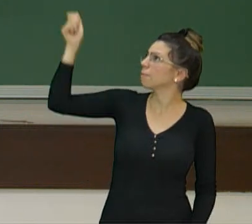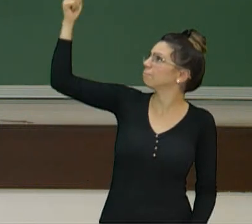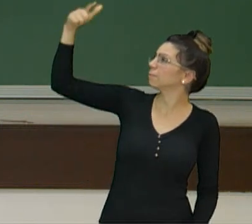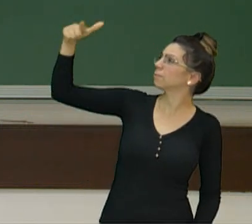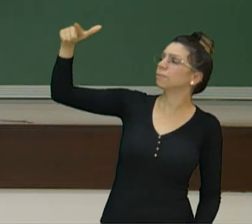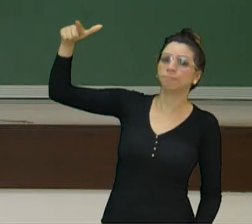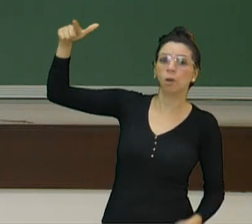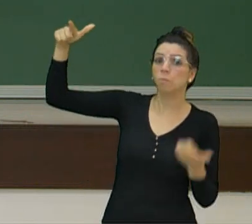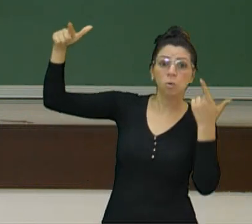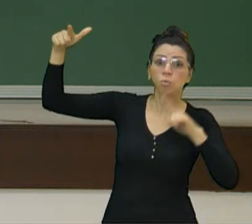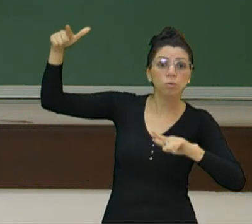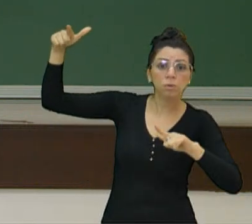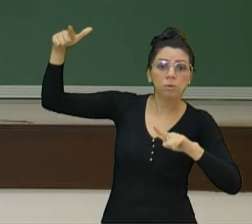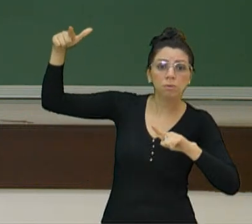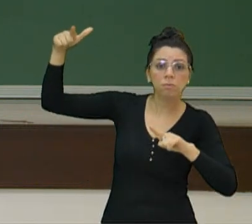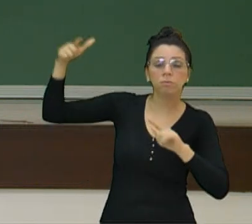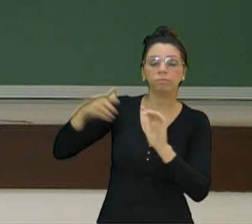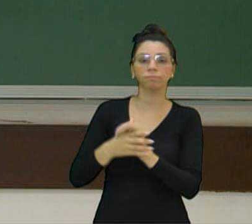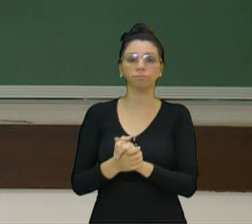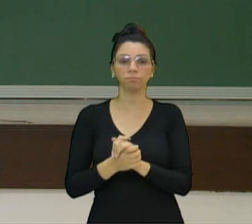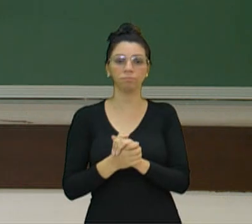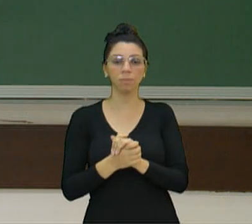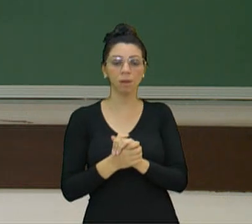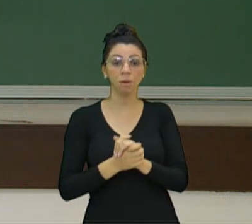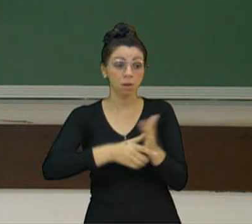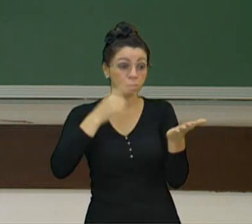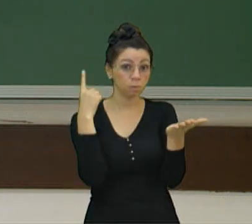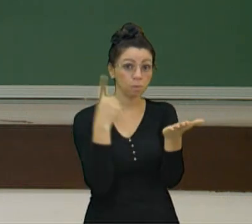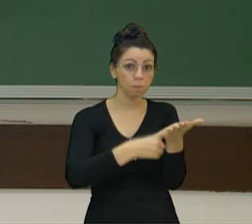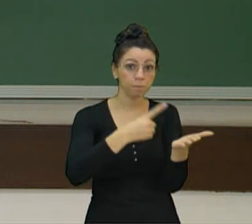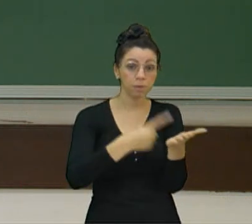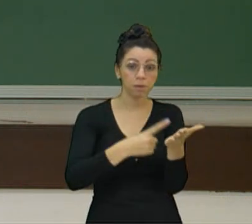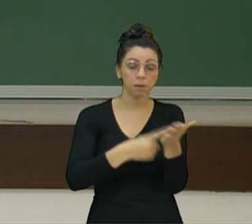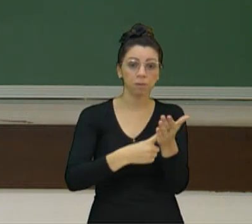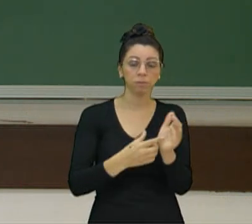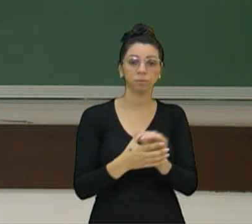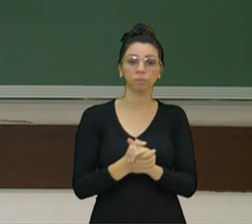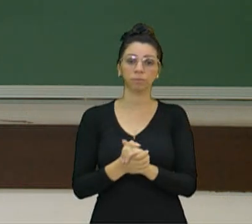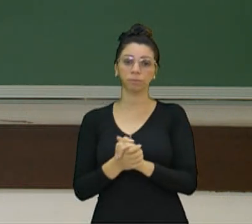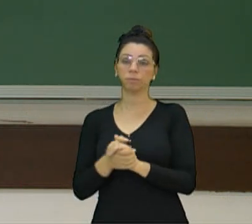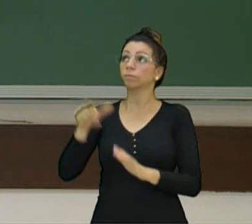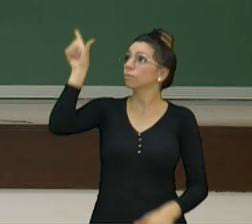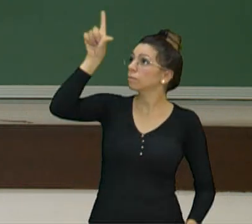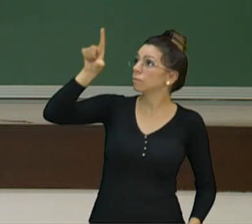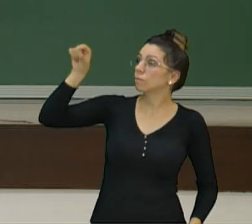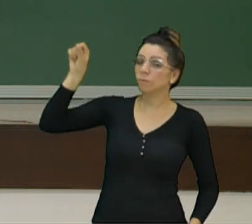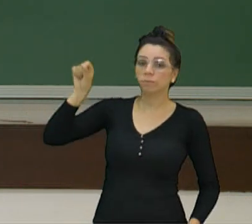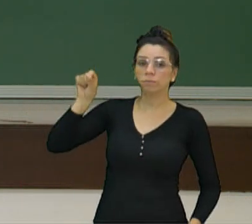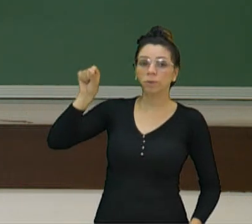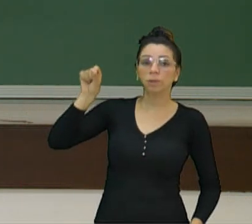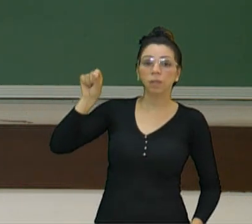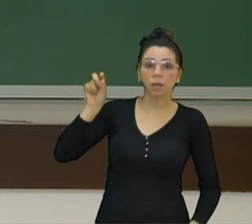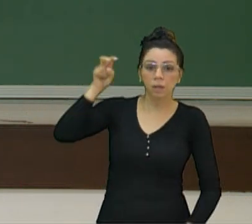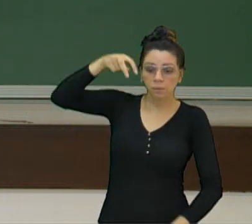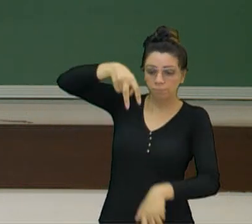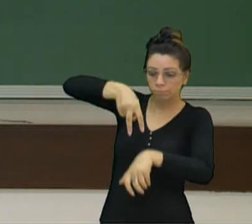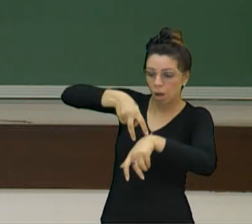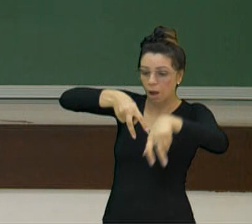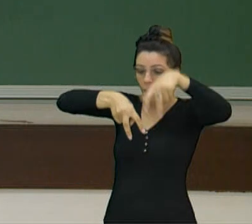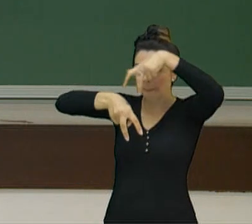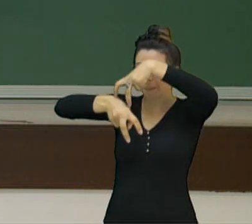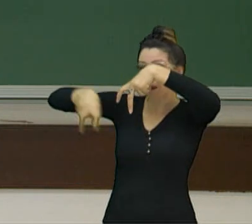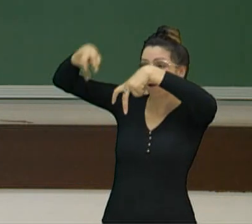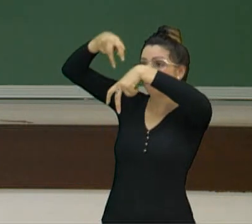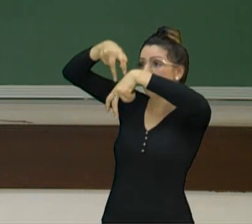que eles fizeram? Combinaram. Então vamos subir um sobre o outro até que vai chegar um momento